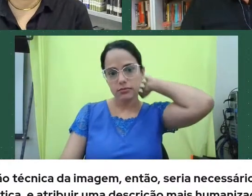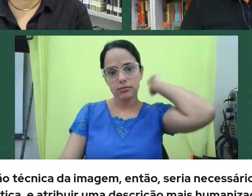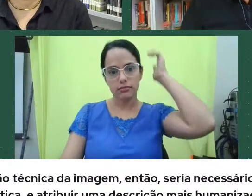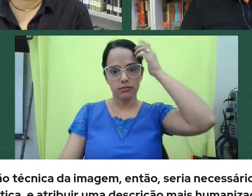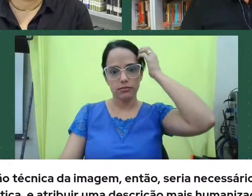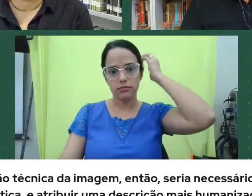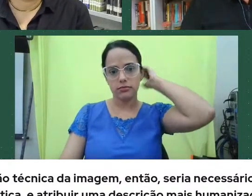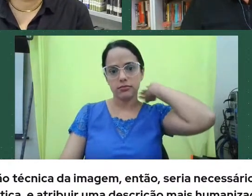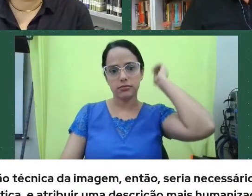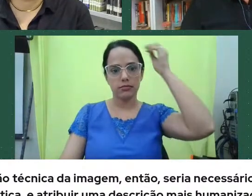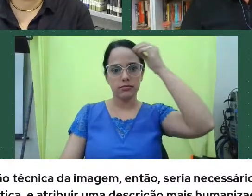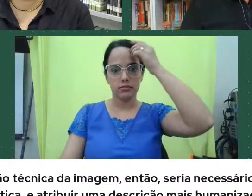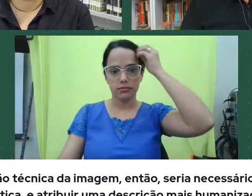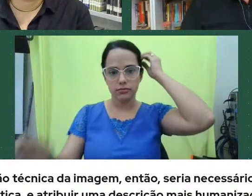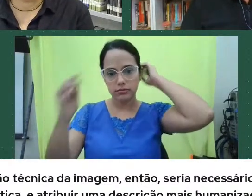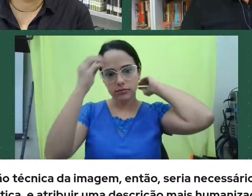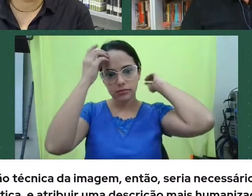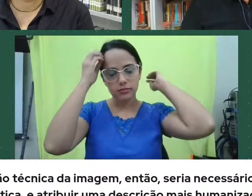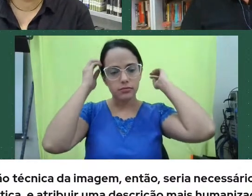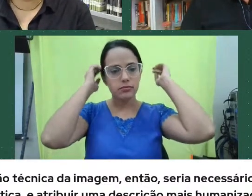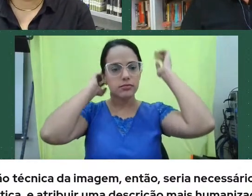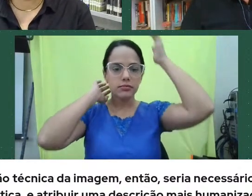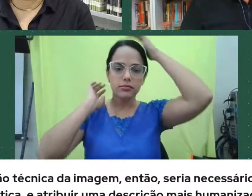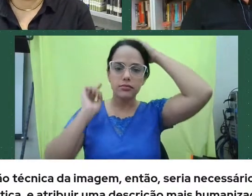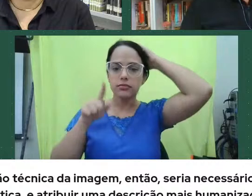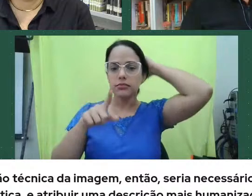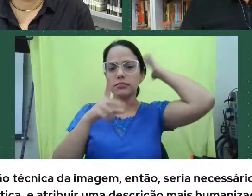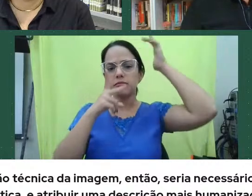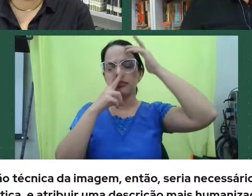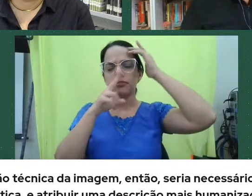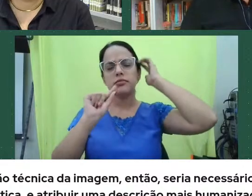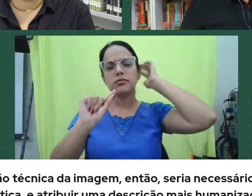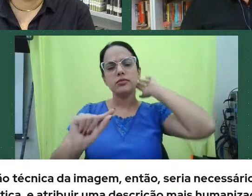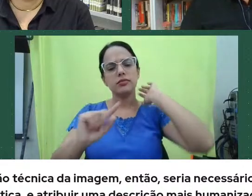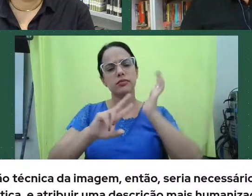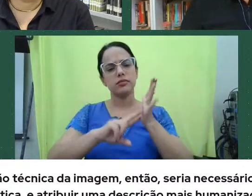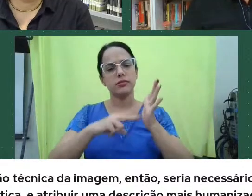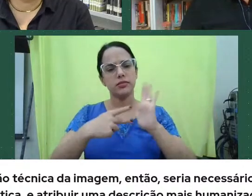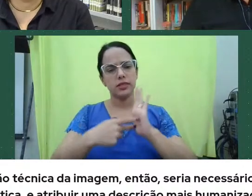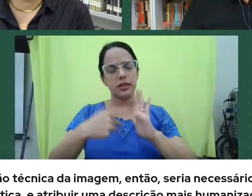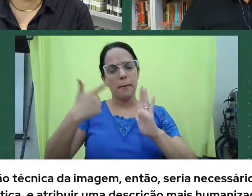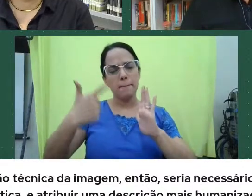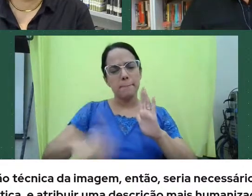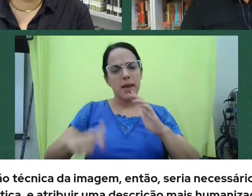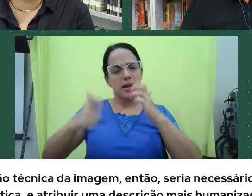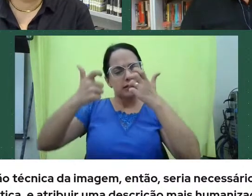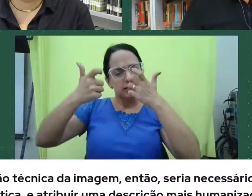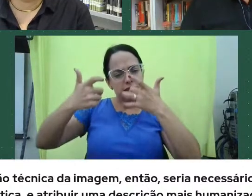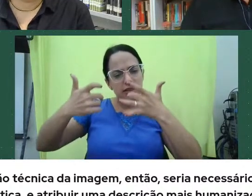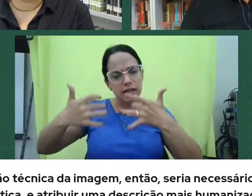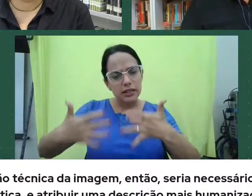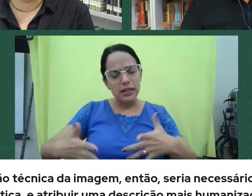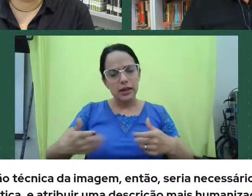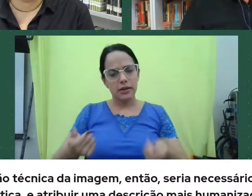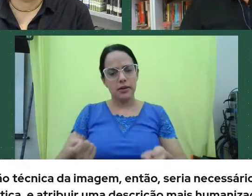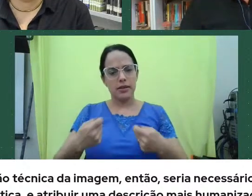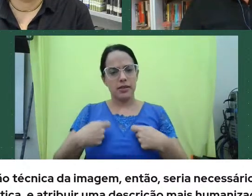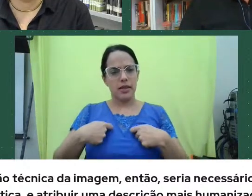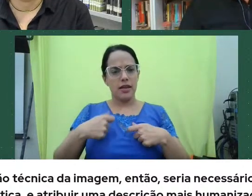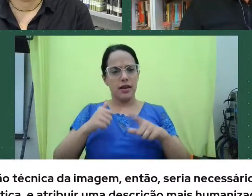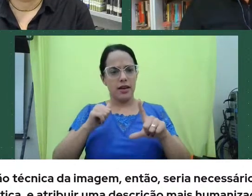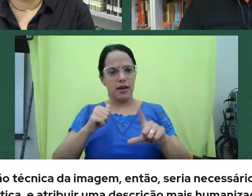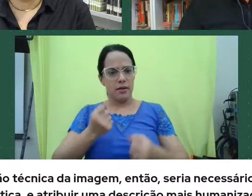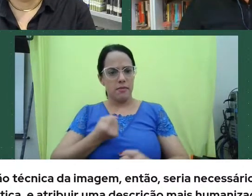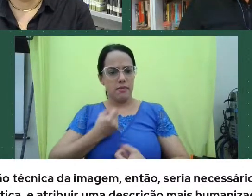uma desnaturalização daquela imagem estática e atribuir uma descrição mais humanizada, dando uma vida àquela